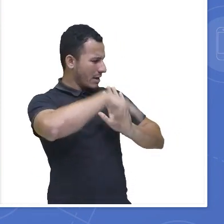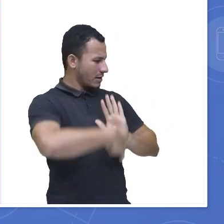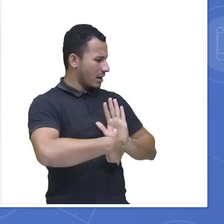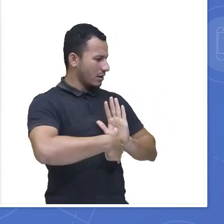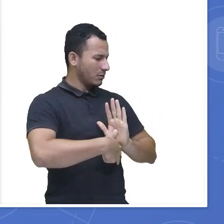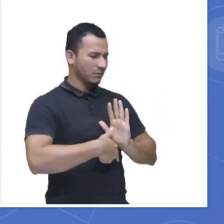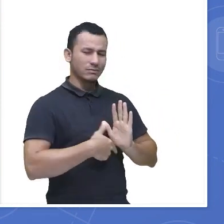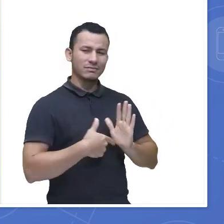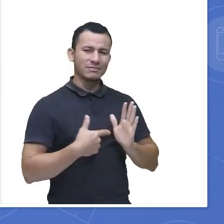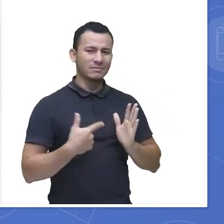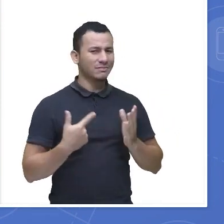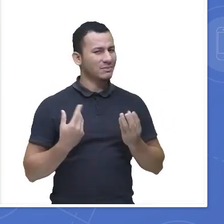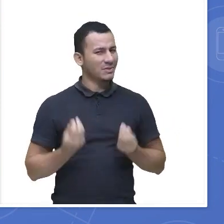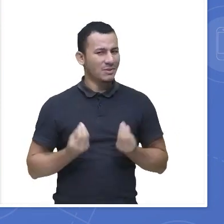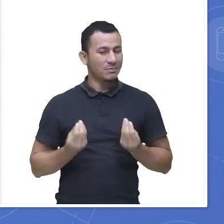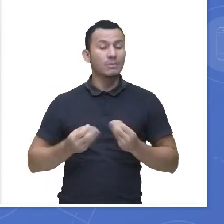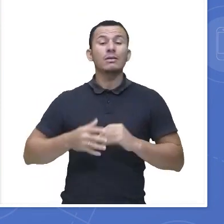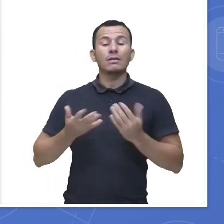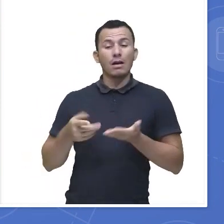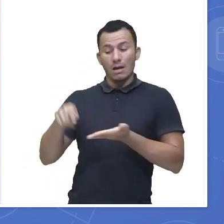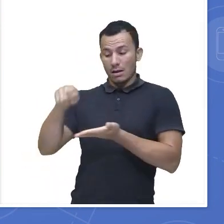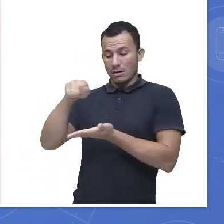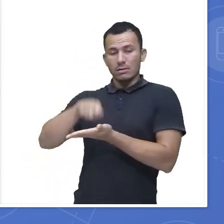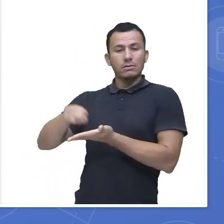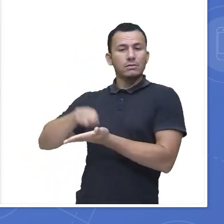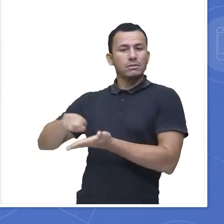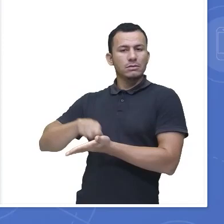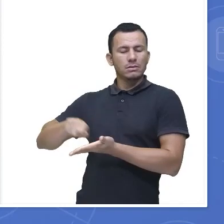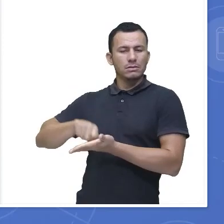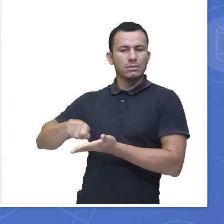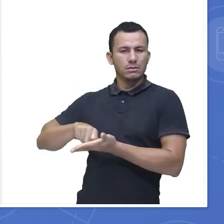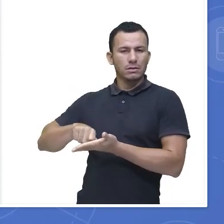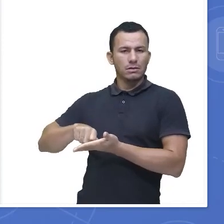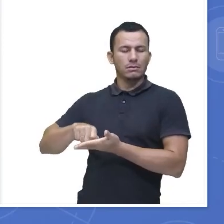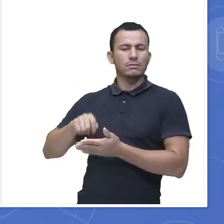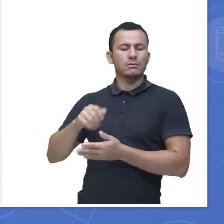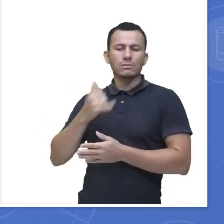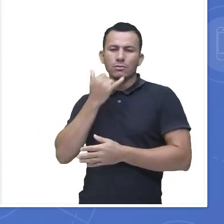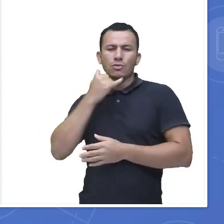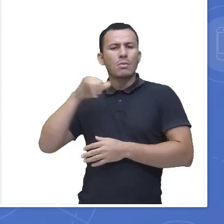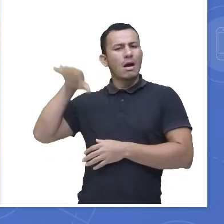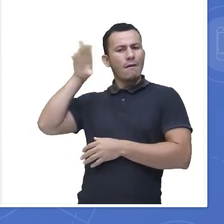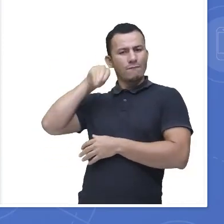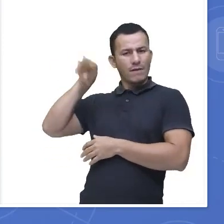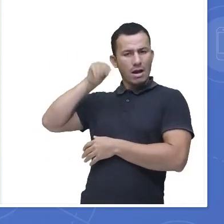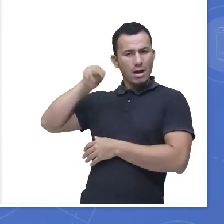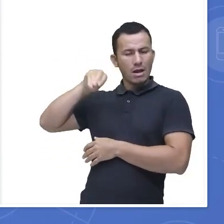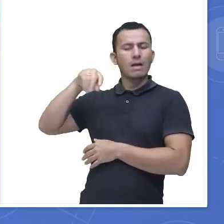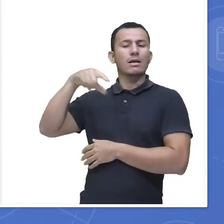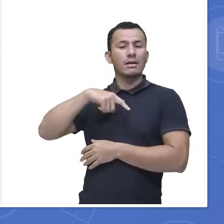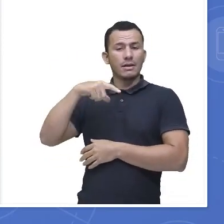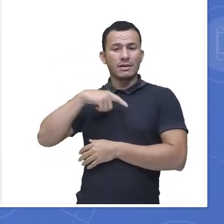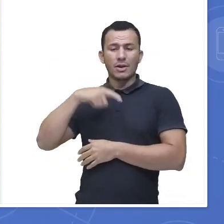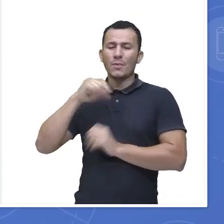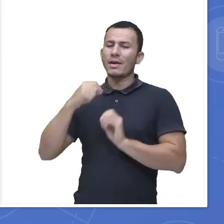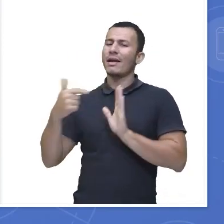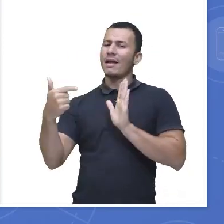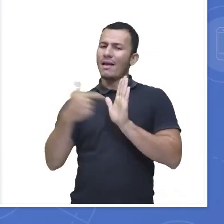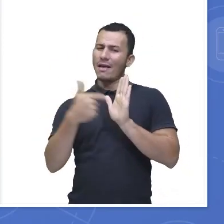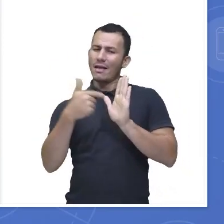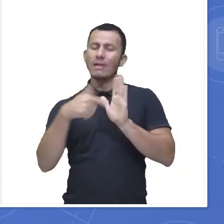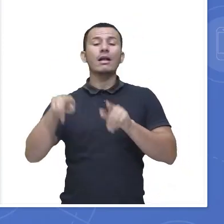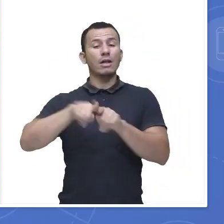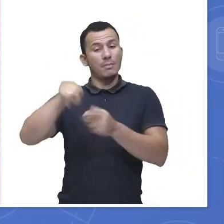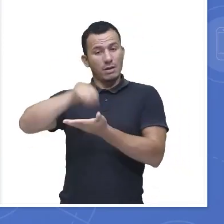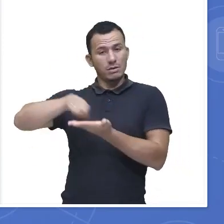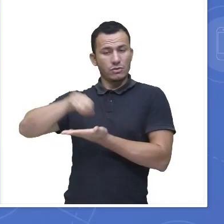Olha só, na escrita, né, na fala, nós já percebemos que tem uma ironia e na